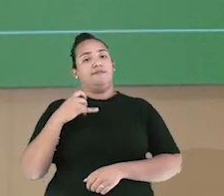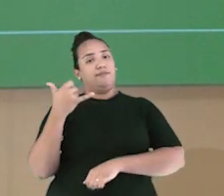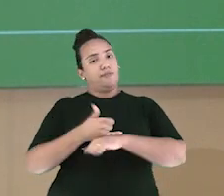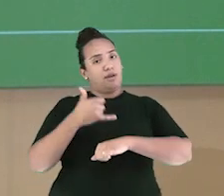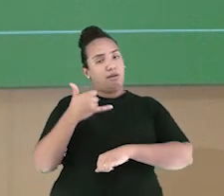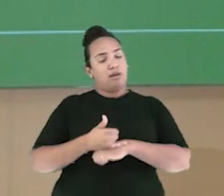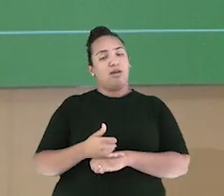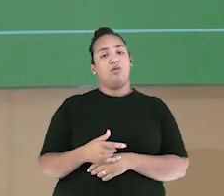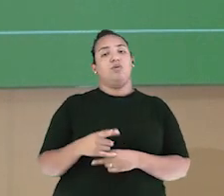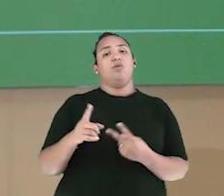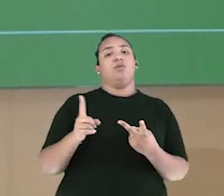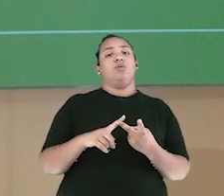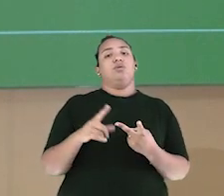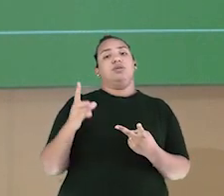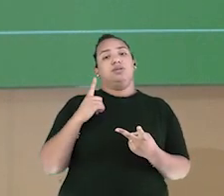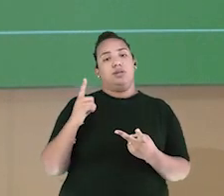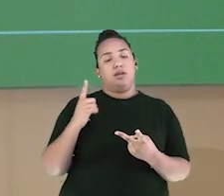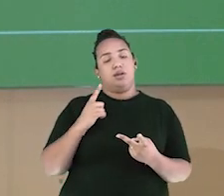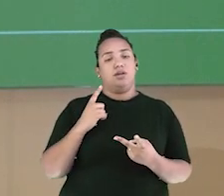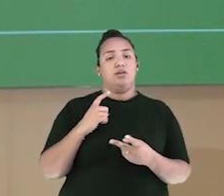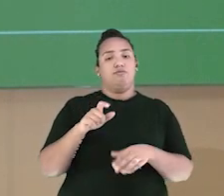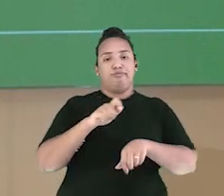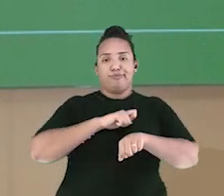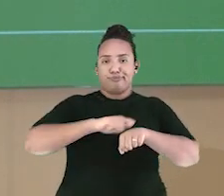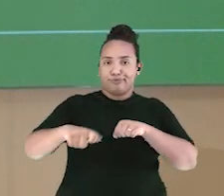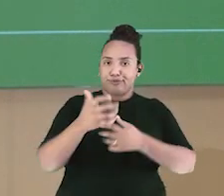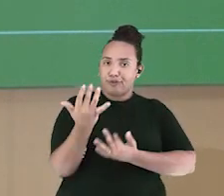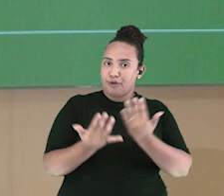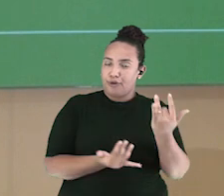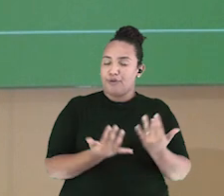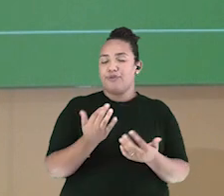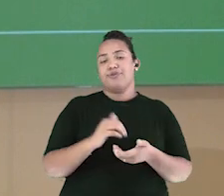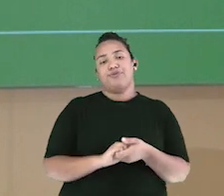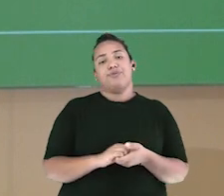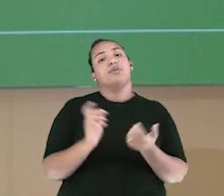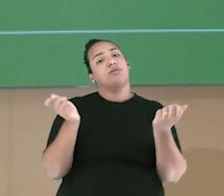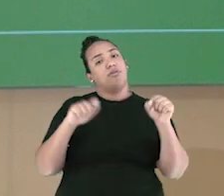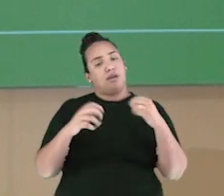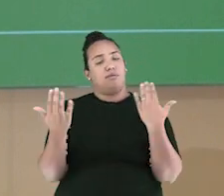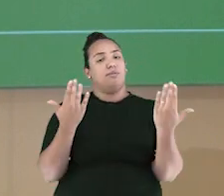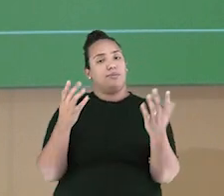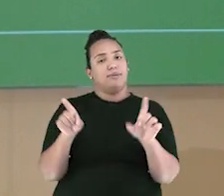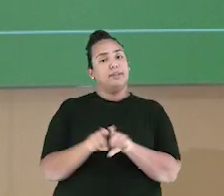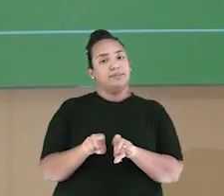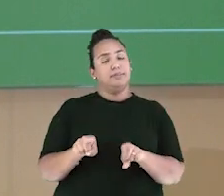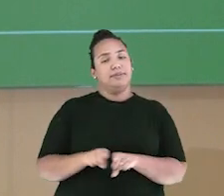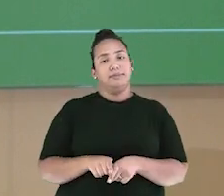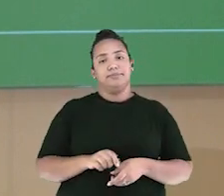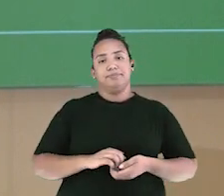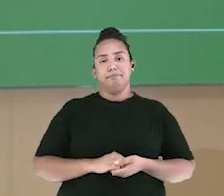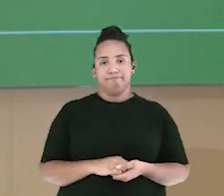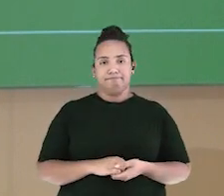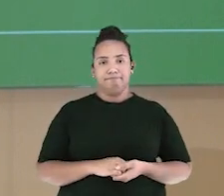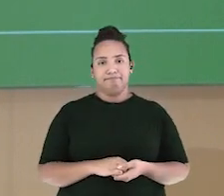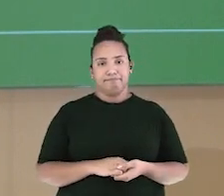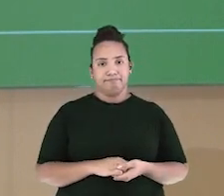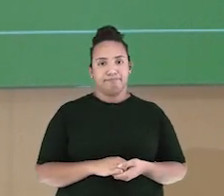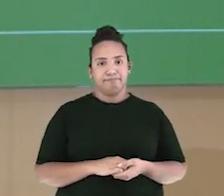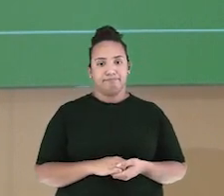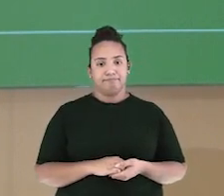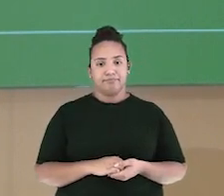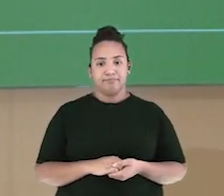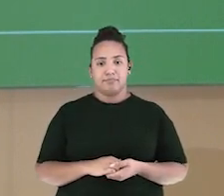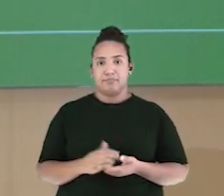lima, temos a própria madeira do palito de fósforo, certo? Dá para fazer essa comparação por aí também. E, gente, falando